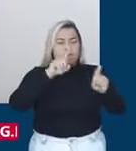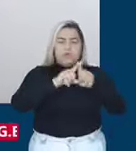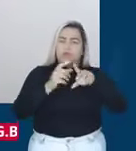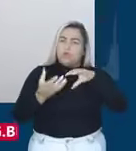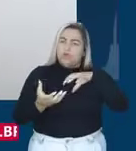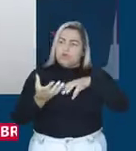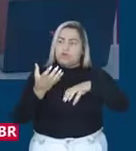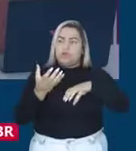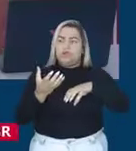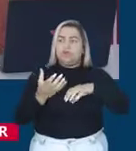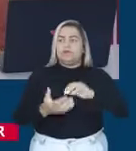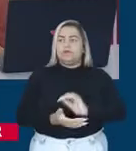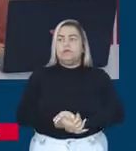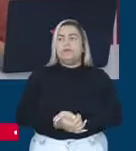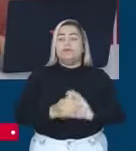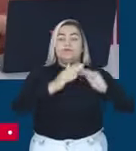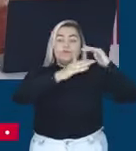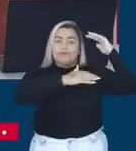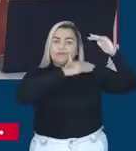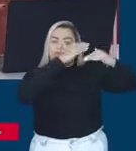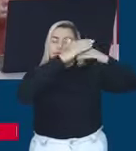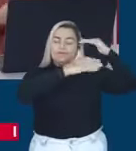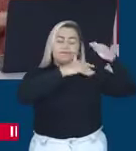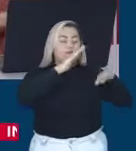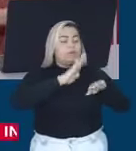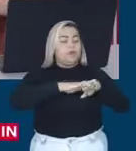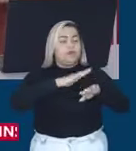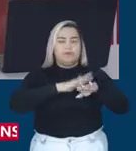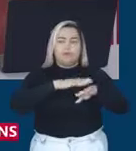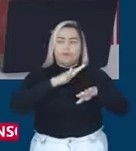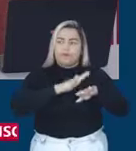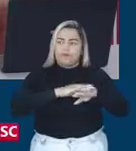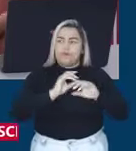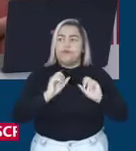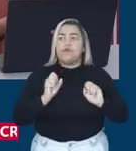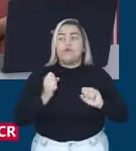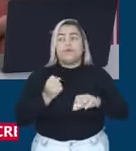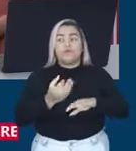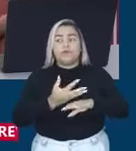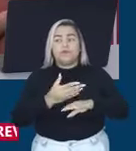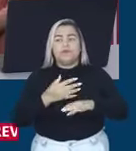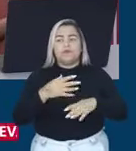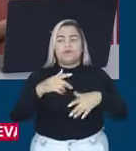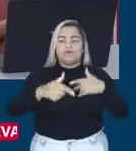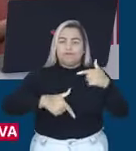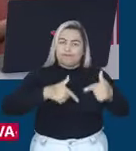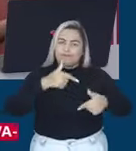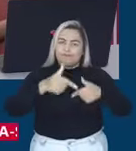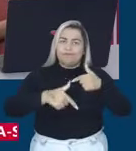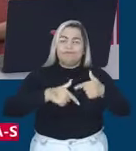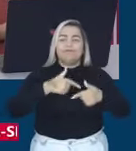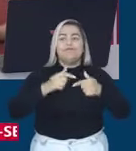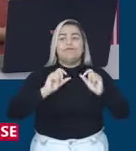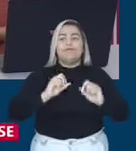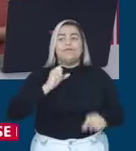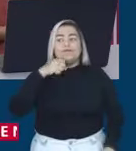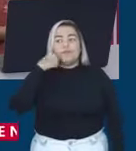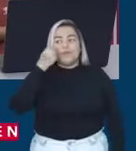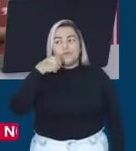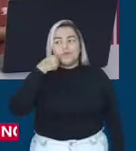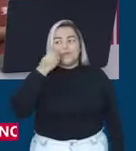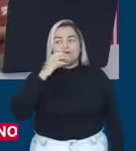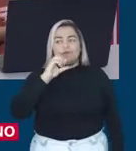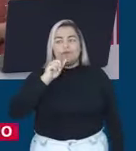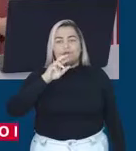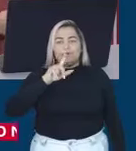Congresso. E que ela cresça cada vez mais aí, né, sob essa inspiração que é o seu trabalho no parlamento, senador Carlos de